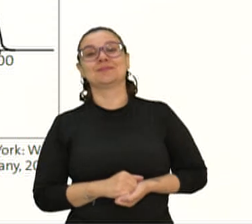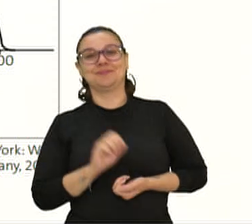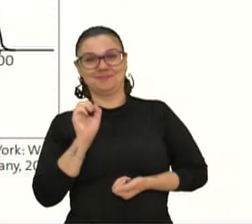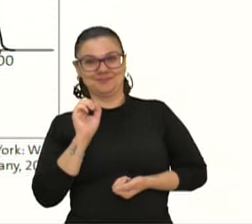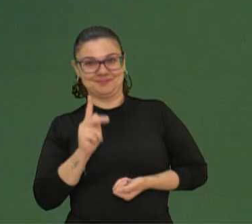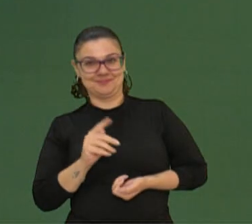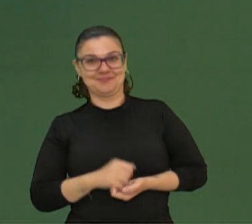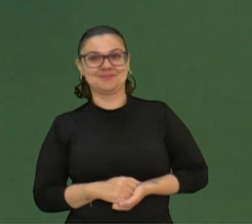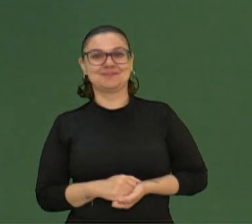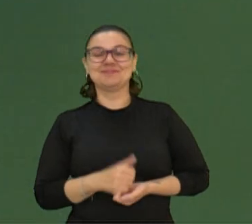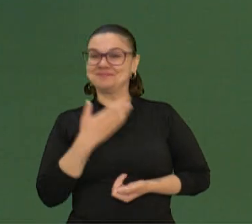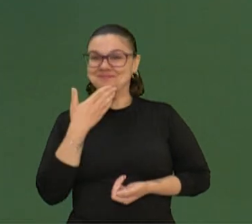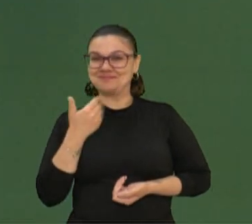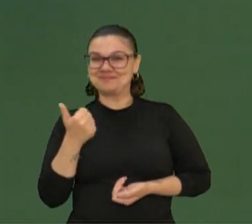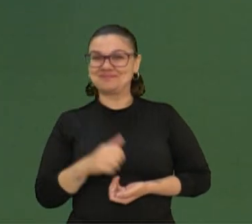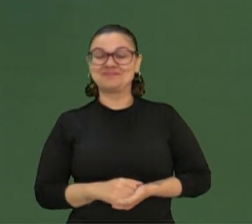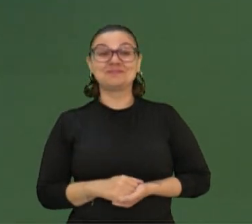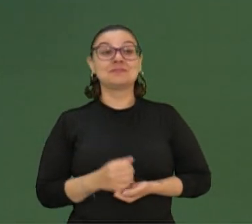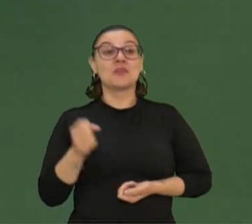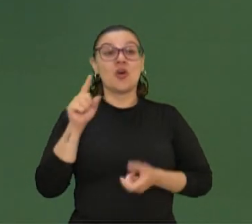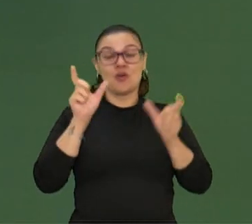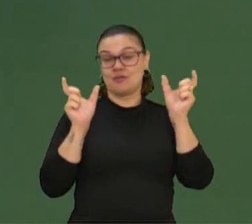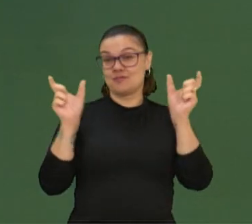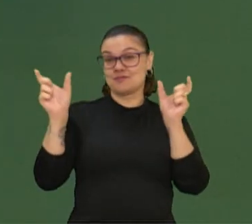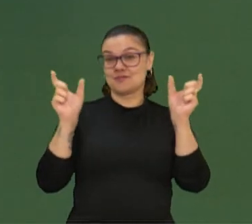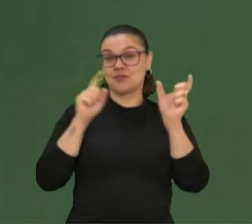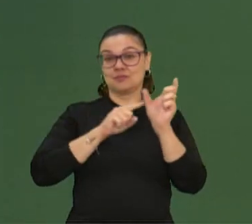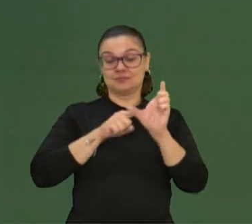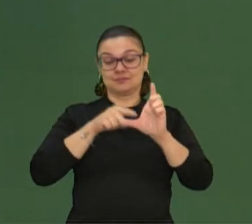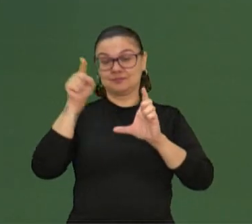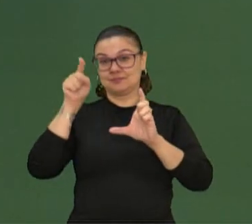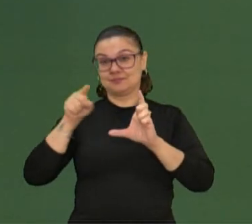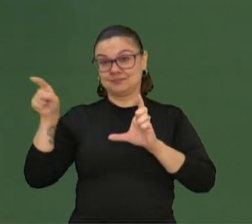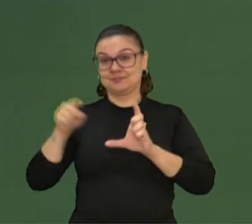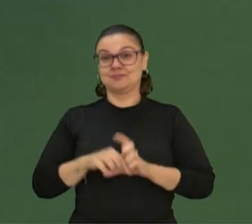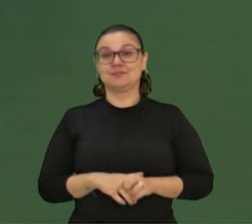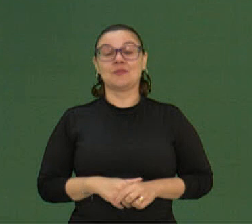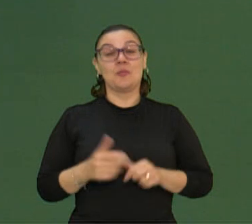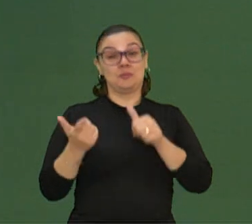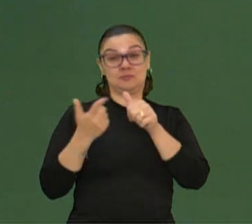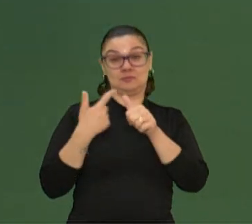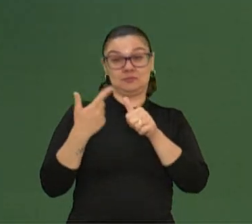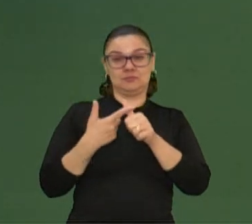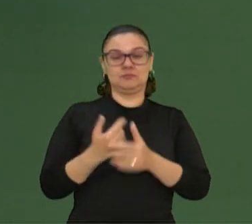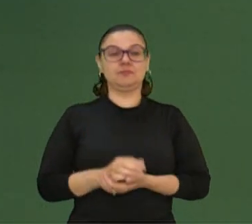água. Maravilha? Dá uma olhada nesses dois gráficos que eu separei para vocês. Primeiro,